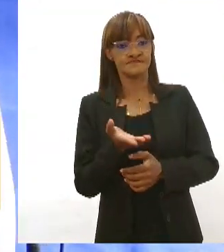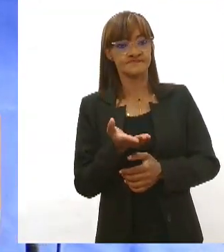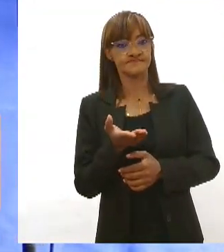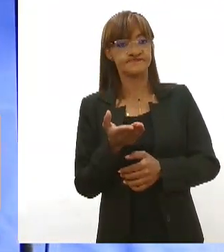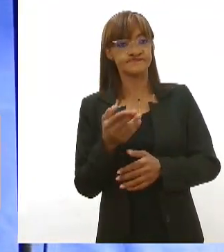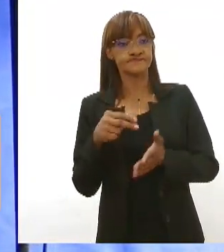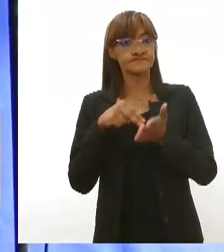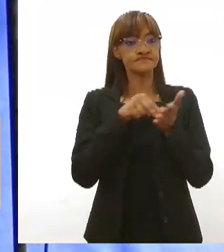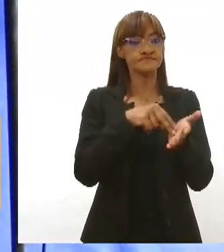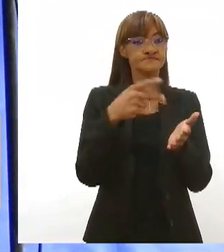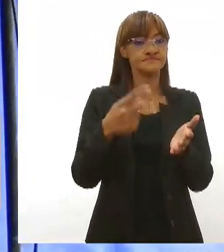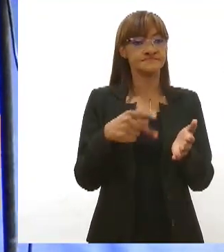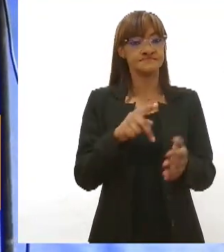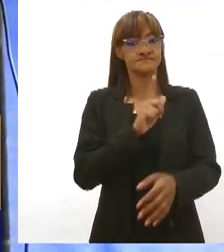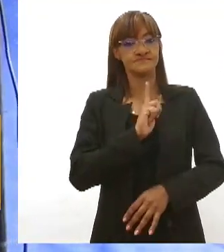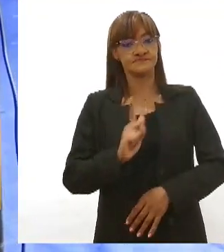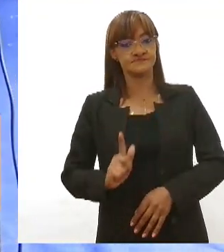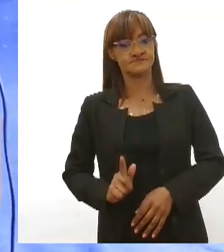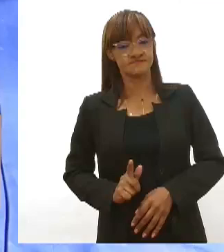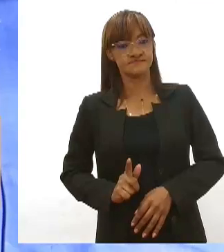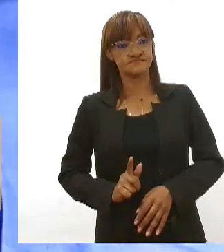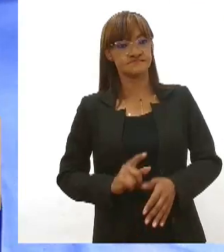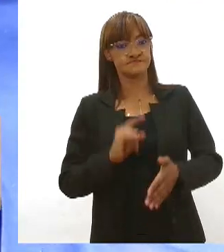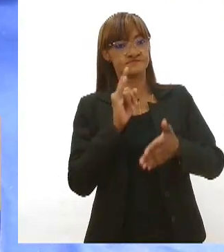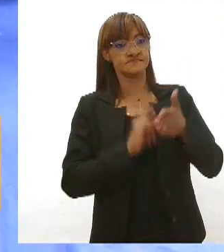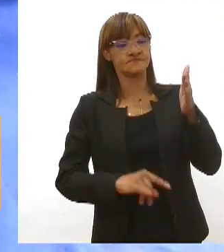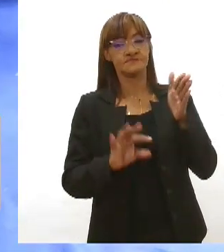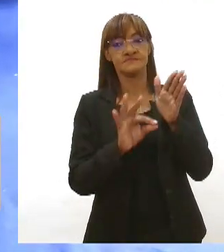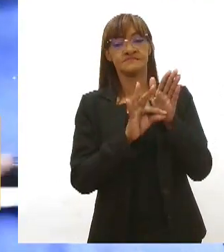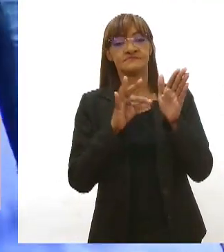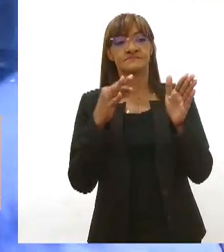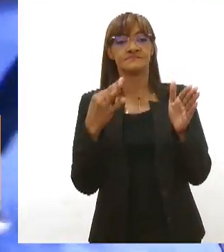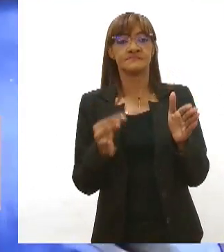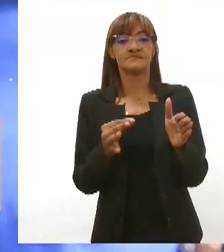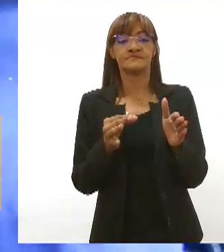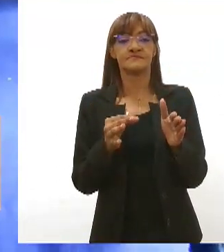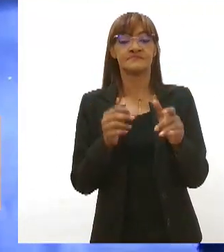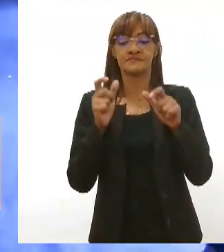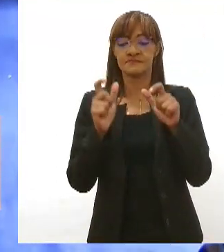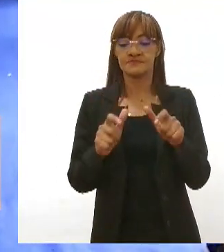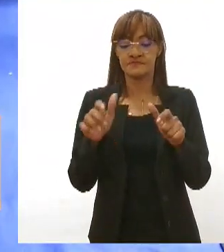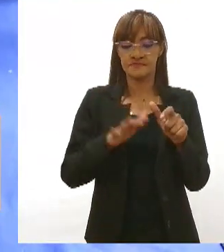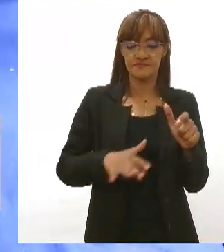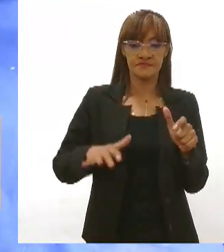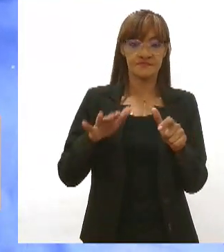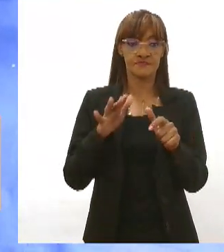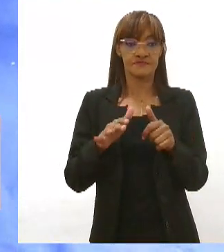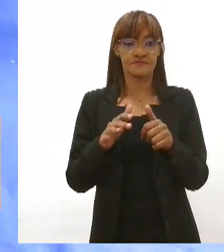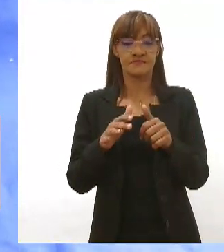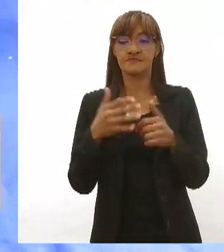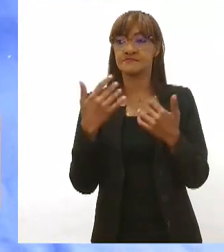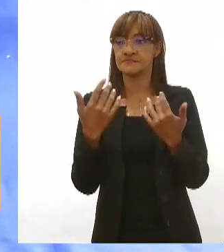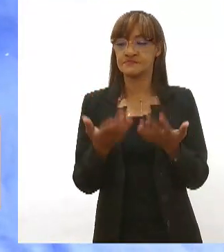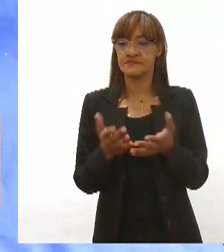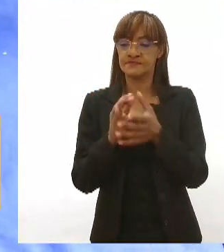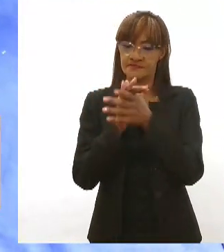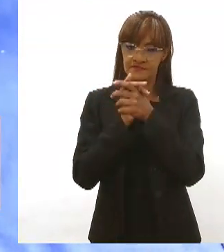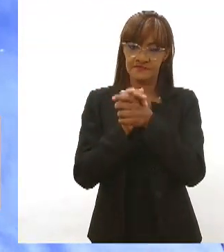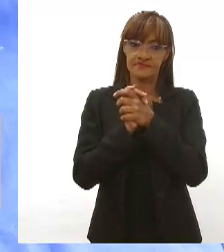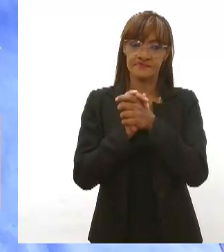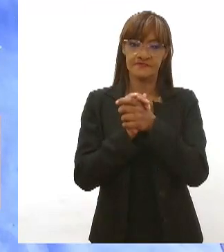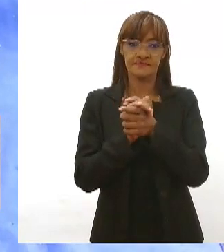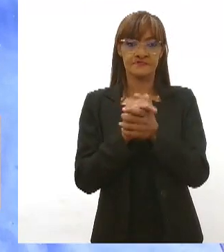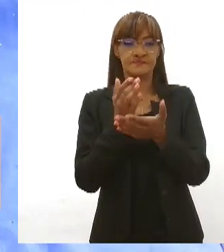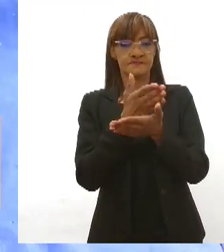governador fazer obras importantes, estruturantes para uma região que favorece todo o seu povo. Zezinho, de parabéns, e nós estamos aqui prestigiá-lo